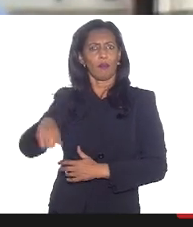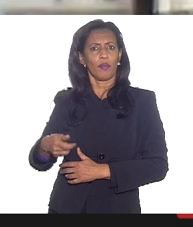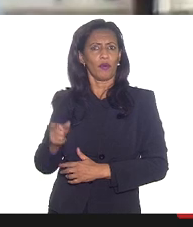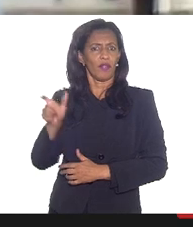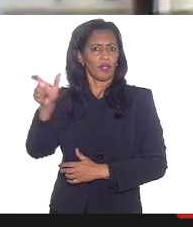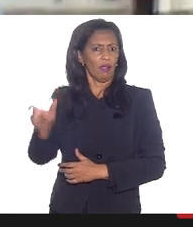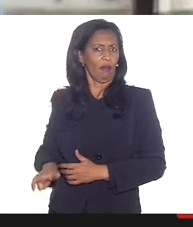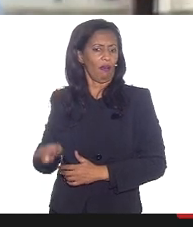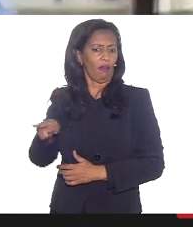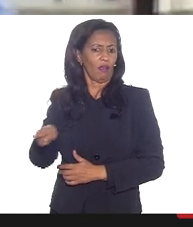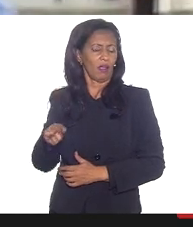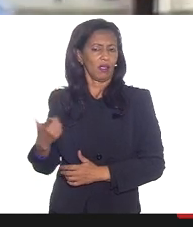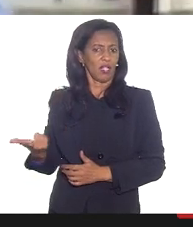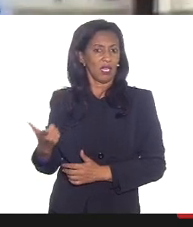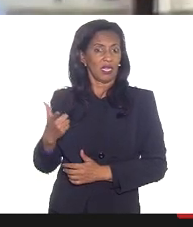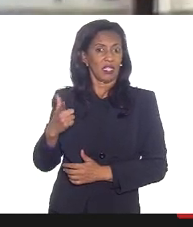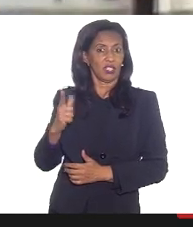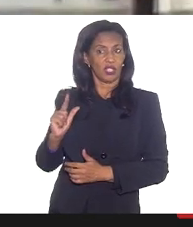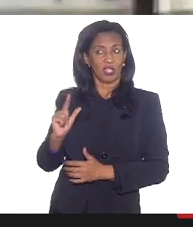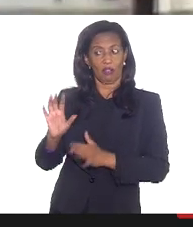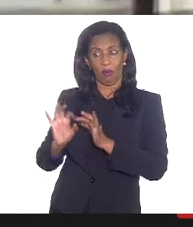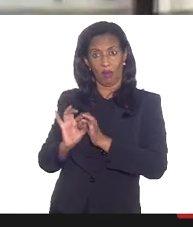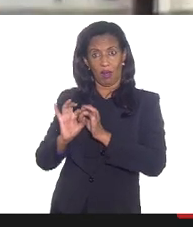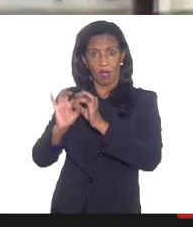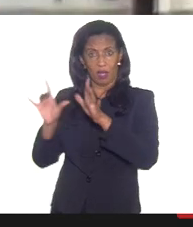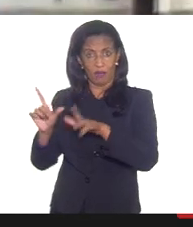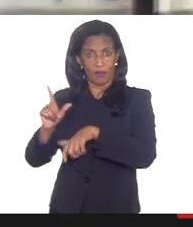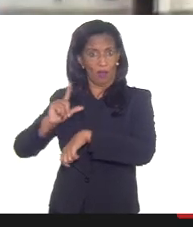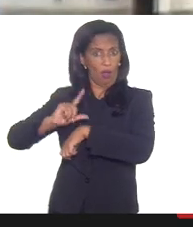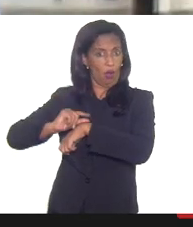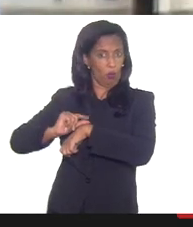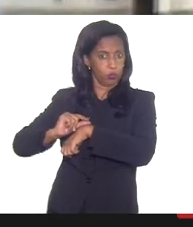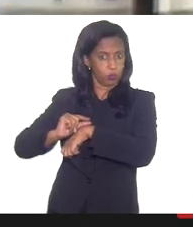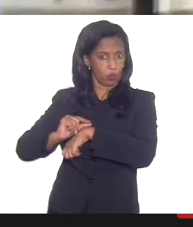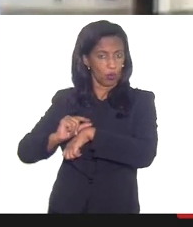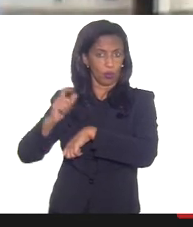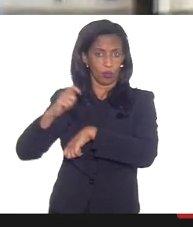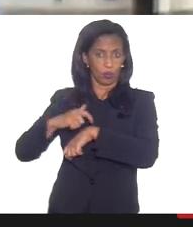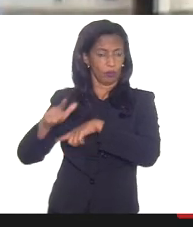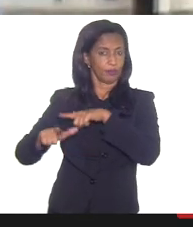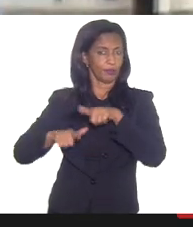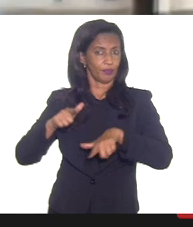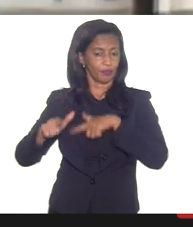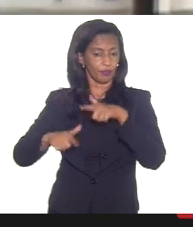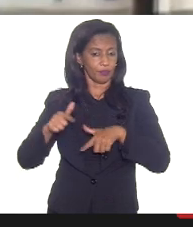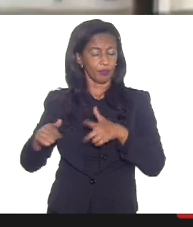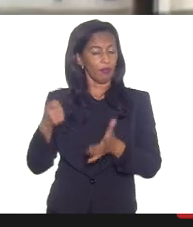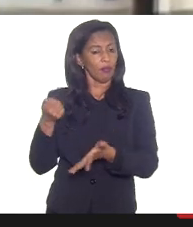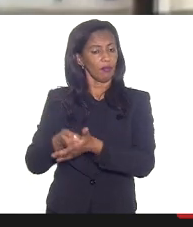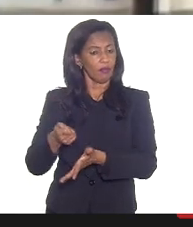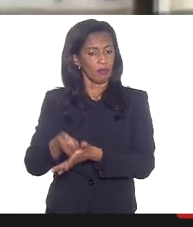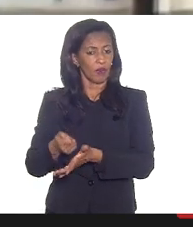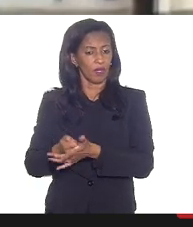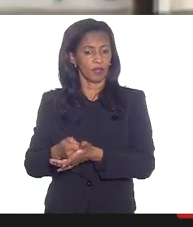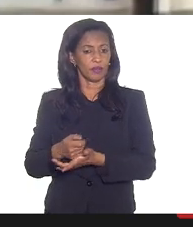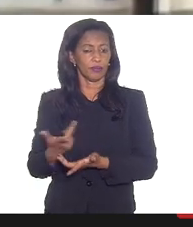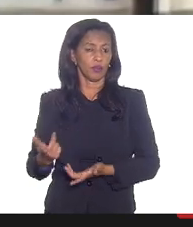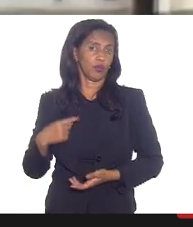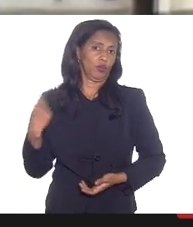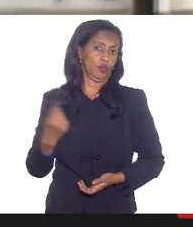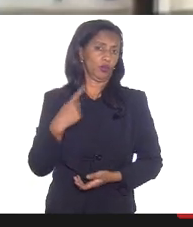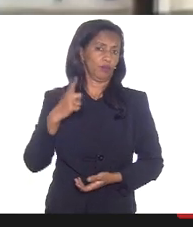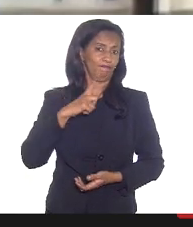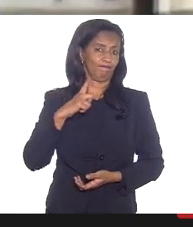que ficarão com carga livre no seu horário de trabalho, efetivamente nós